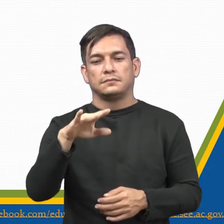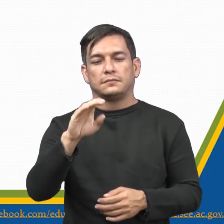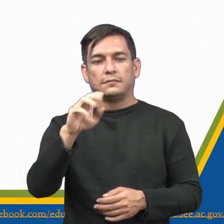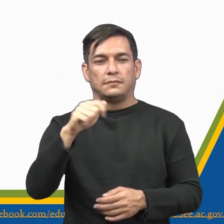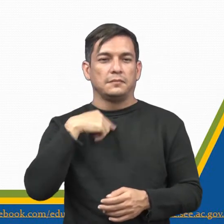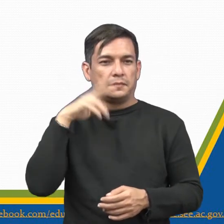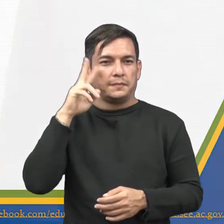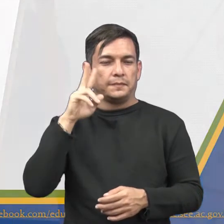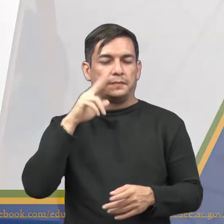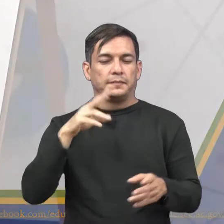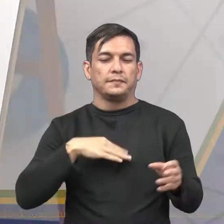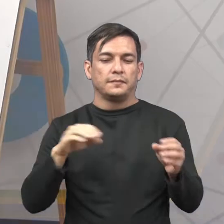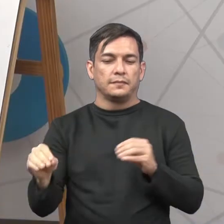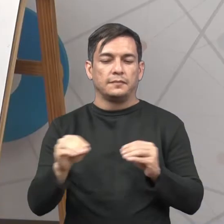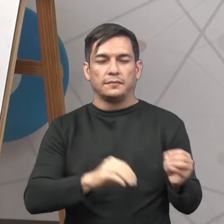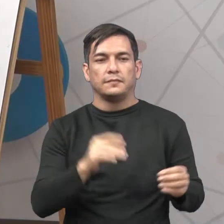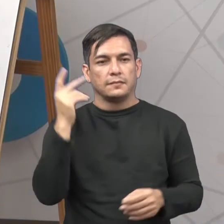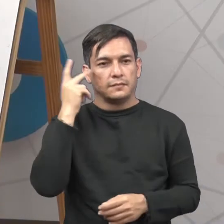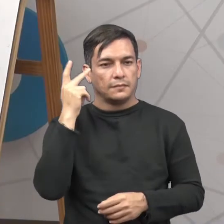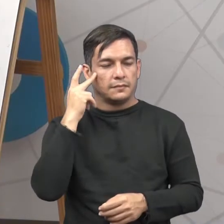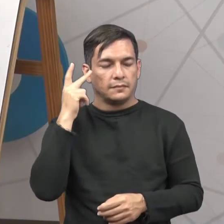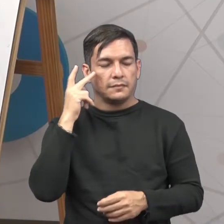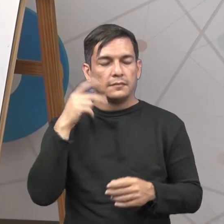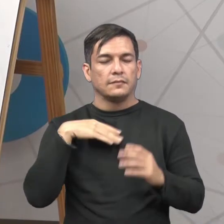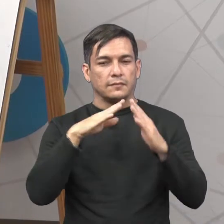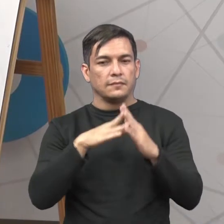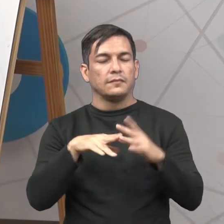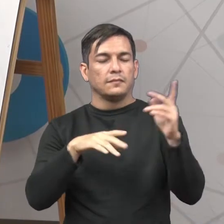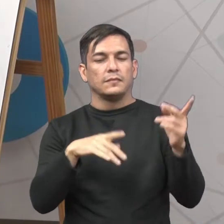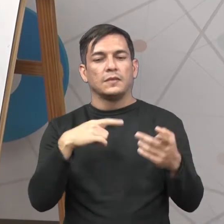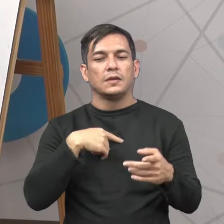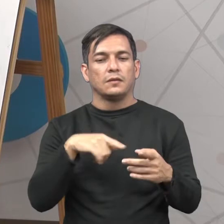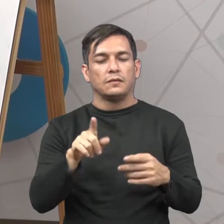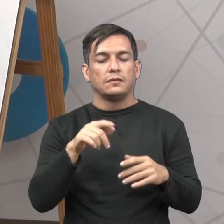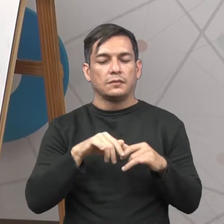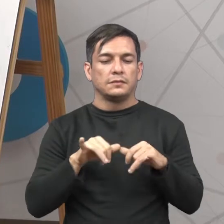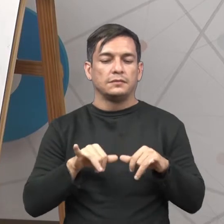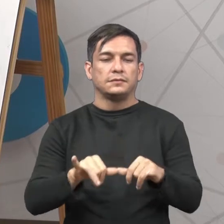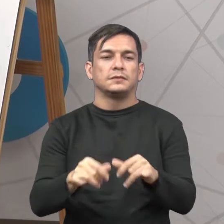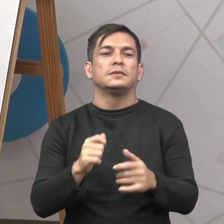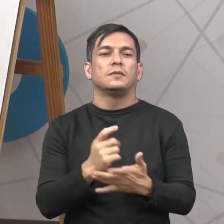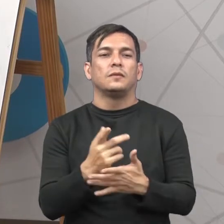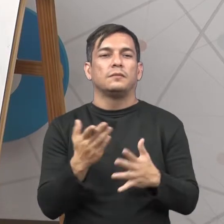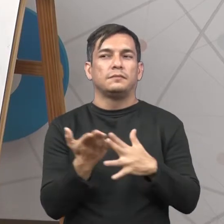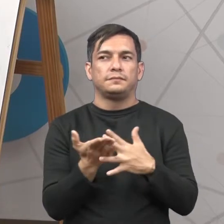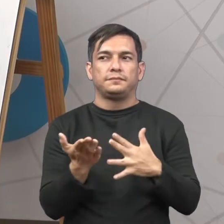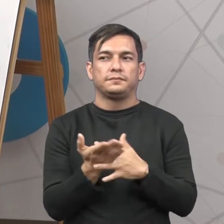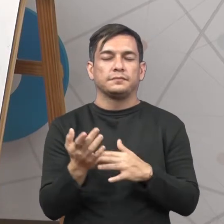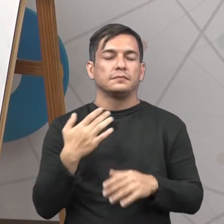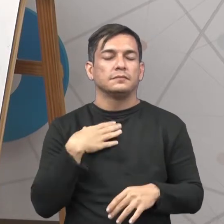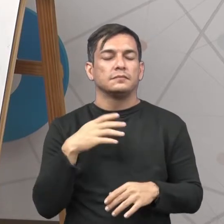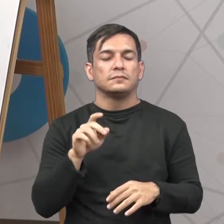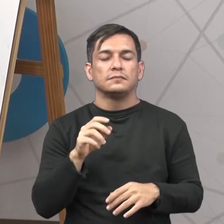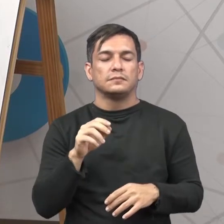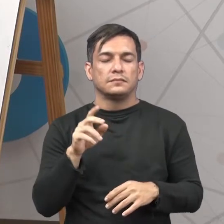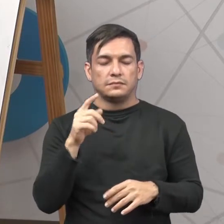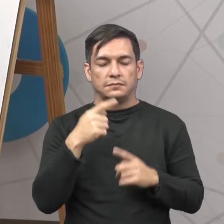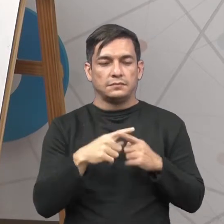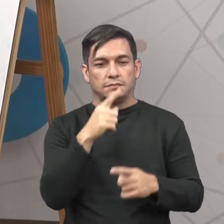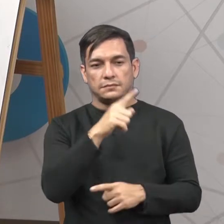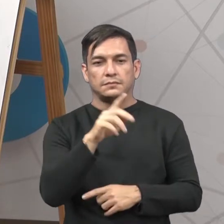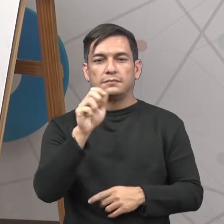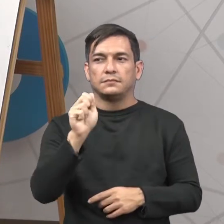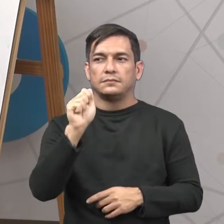lembro que quando eu me mudei para São Paulo, eu passei um tempo lá e eu fui para a feira, eu fui comprar mandioca. E eu não chamei, porque lá